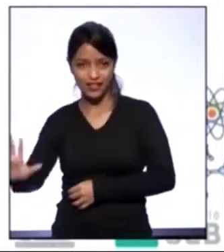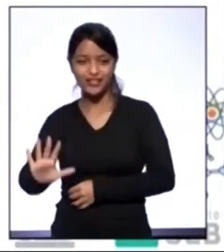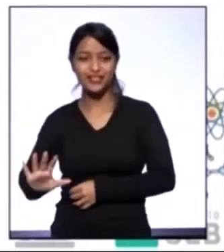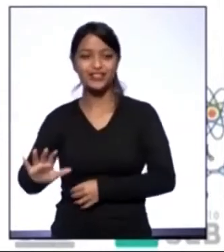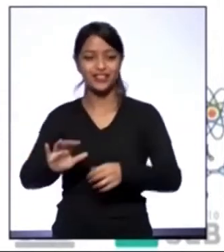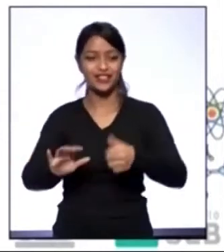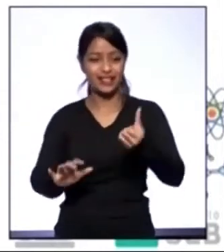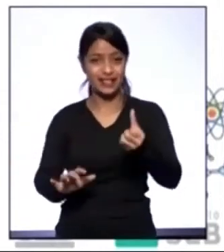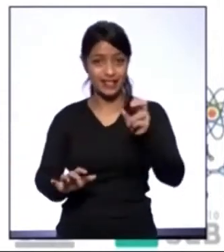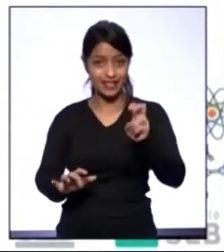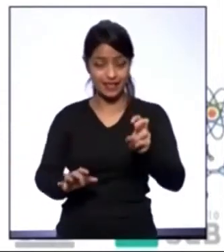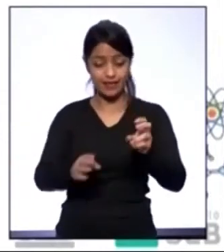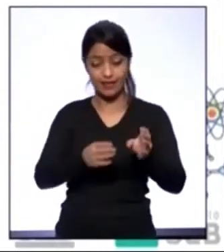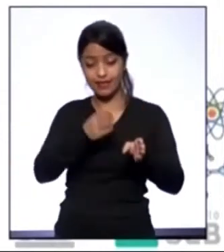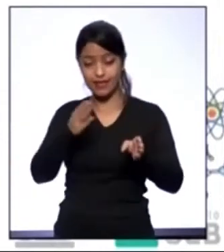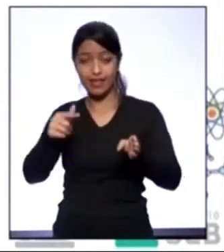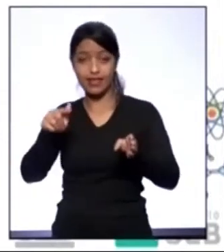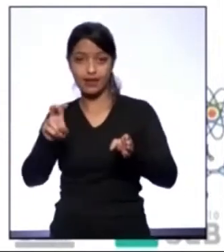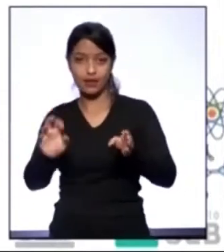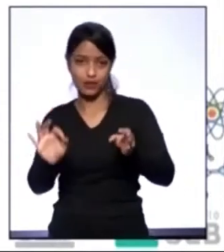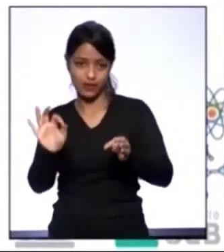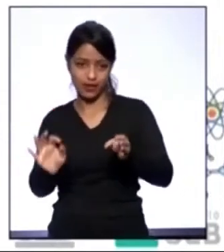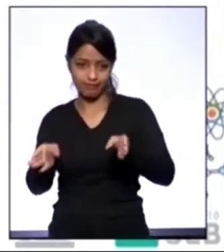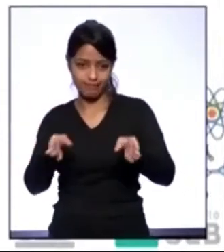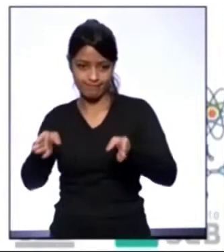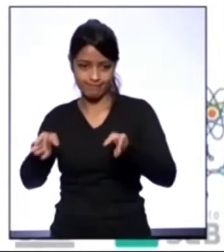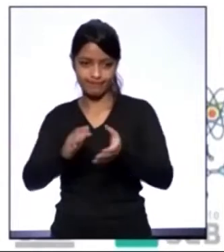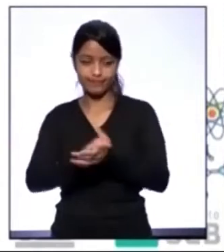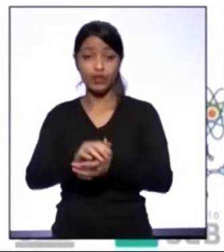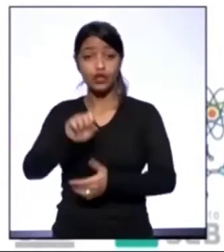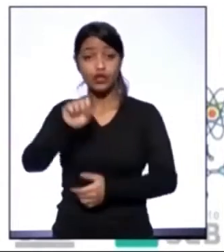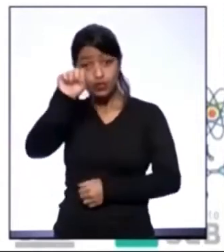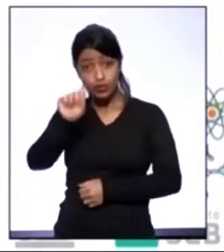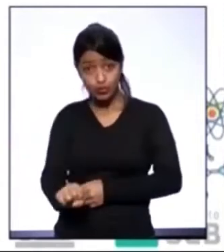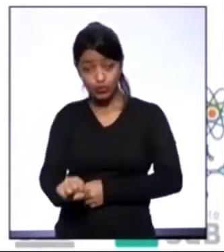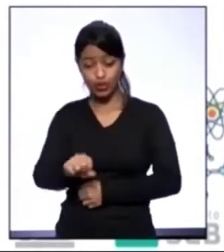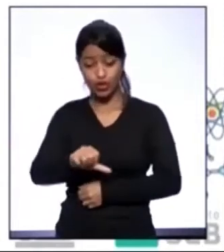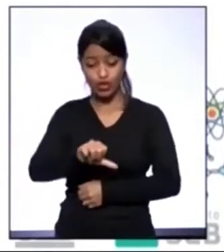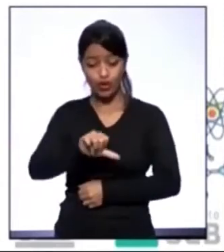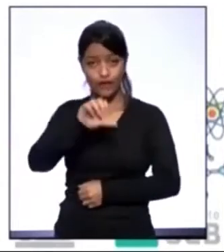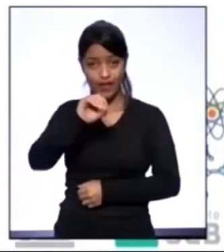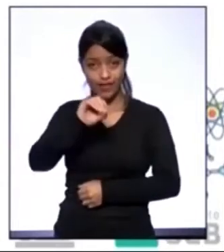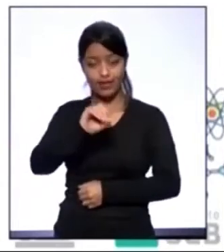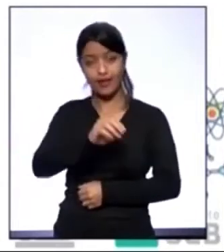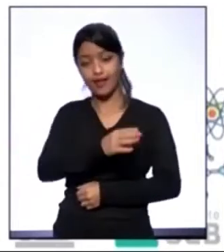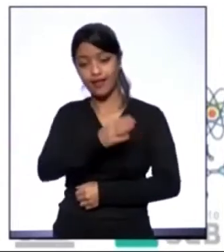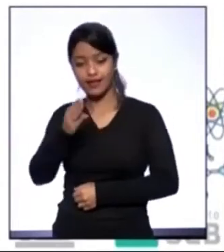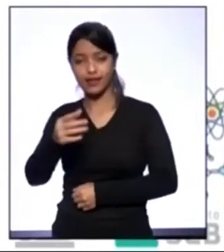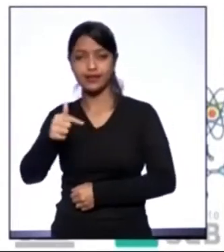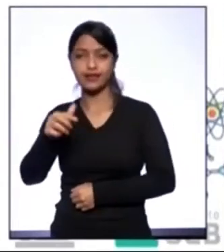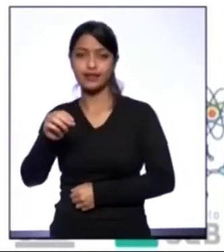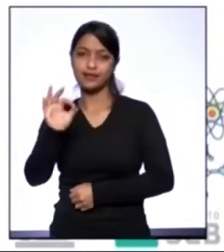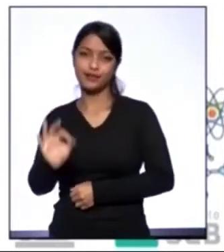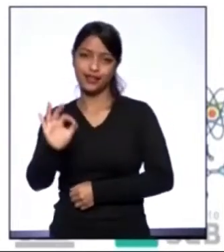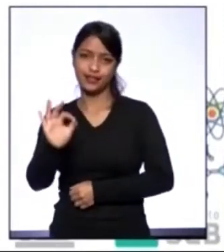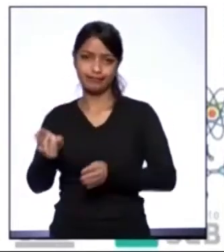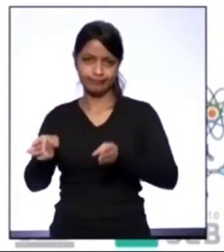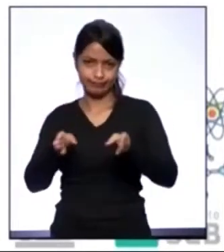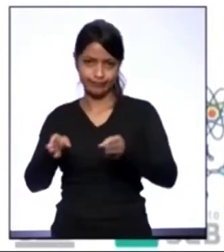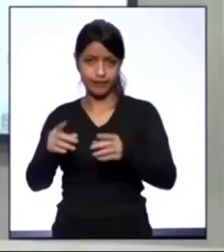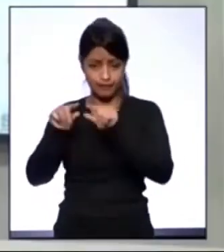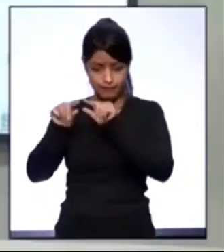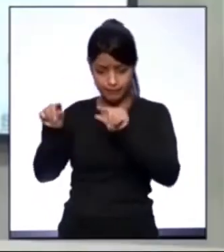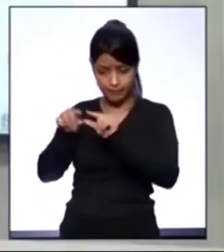75, e na região sul, de 90 a 70. Olhando essas informações, quais são as duas regiões do Brasil que